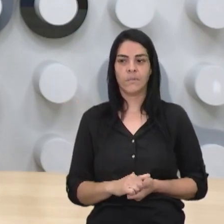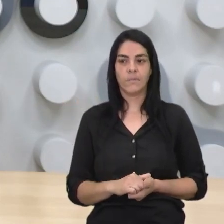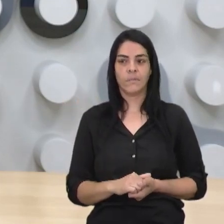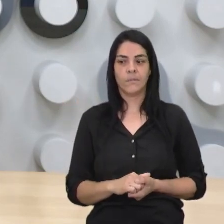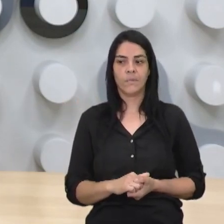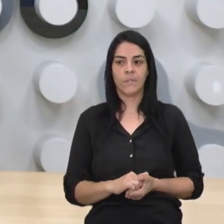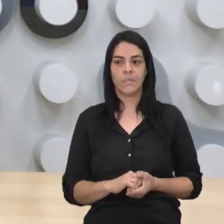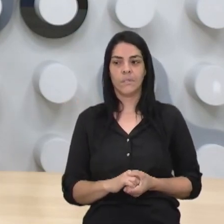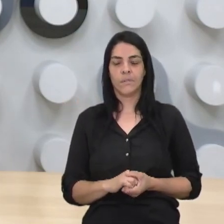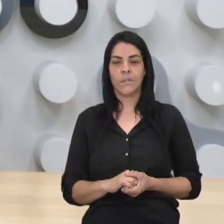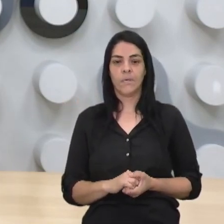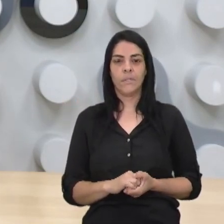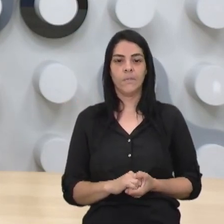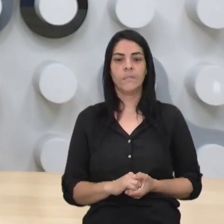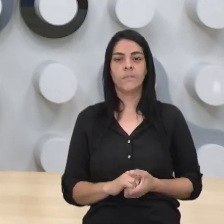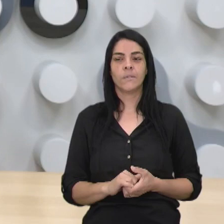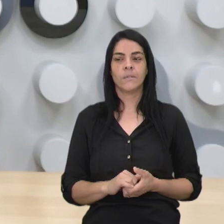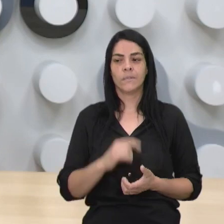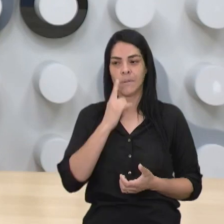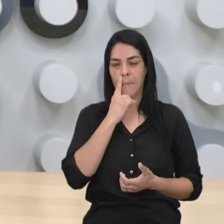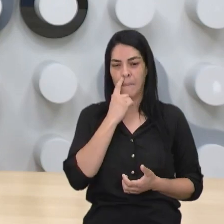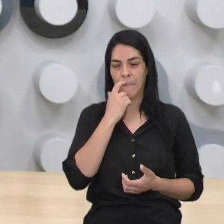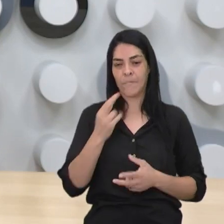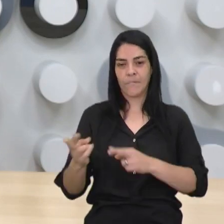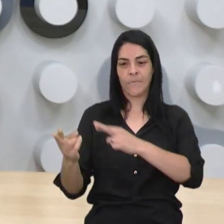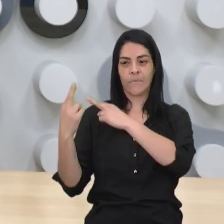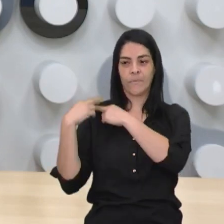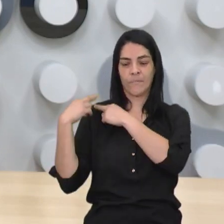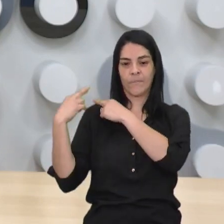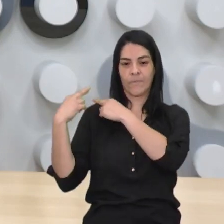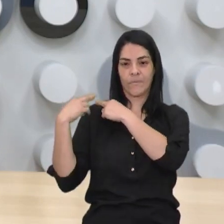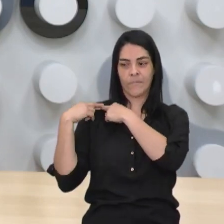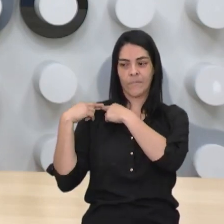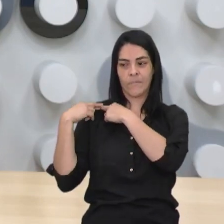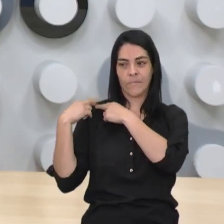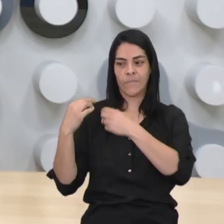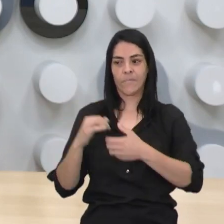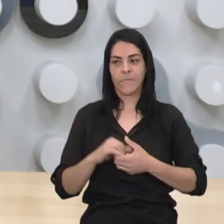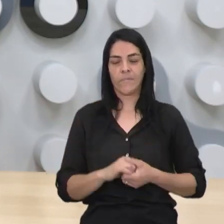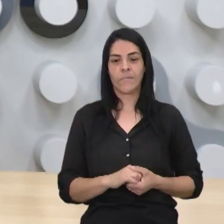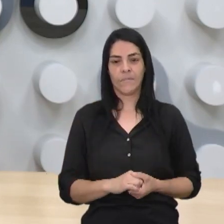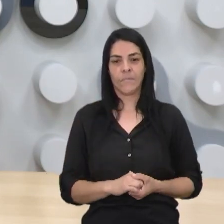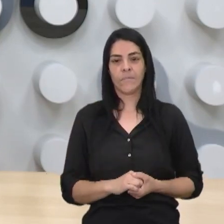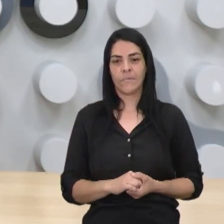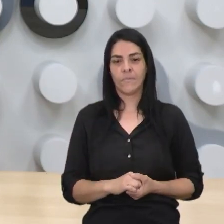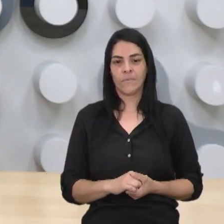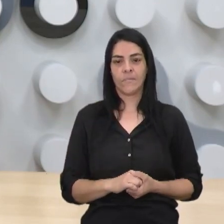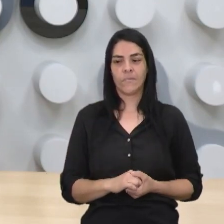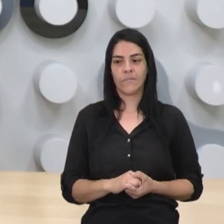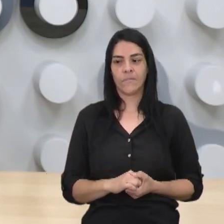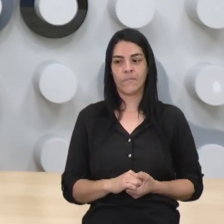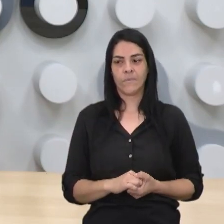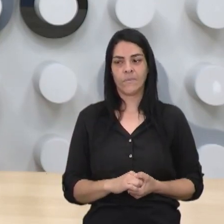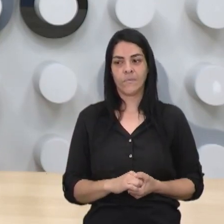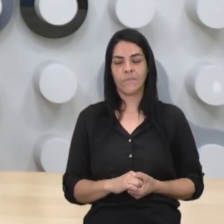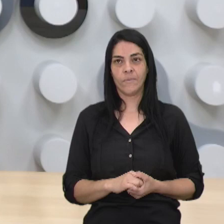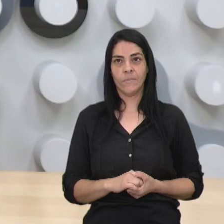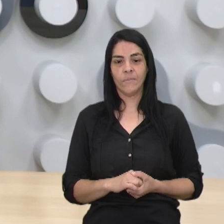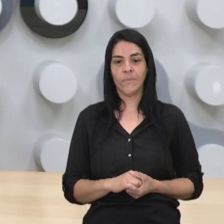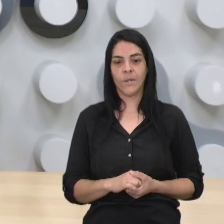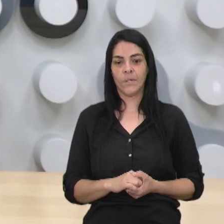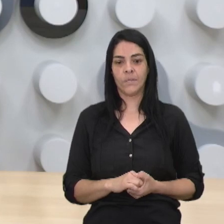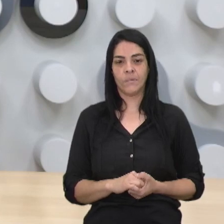dos fitoplânctons, né? Eles são os responsáveis aí. E então a poluição nas águas do mar, ela é